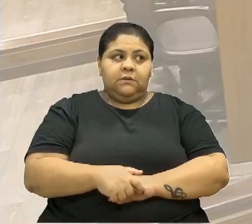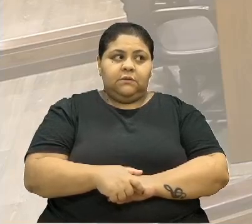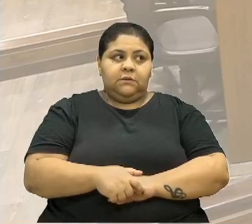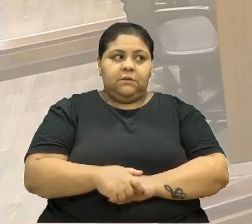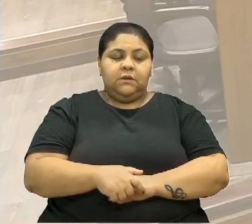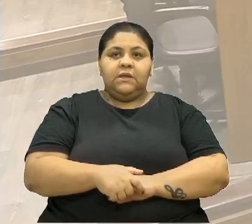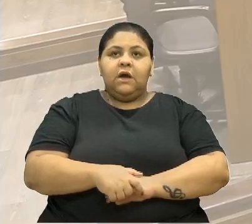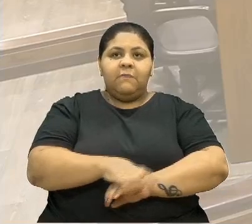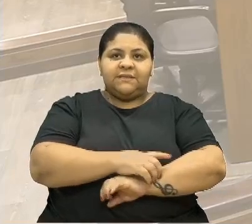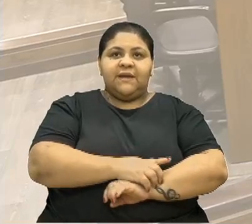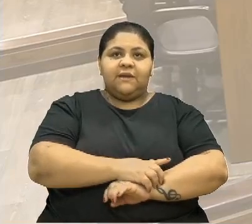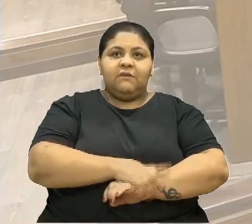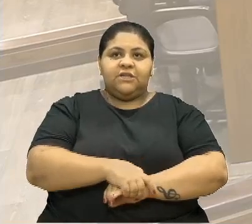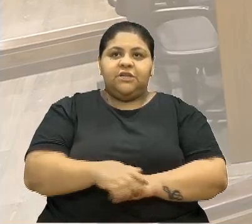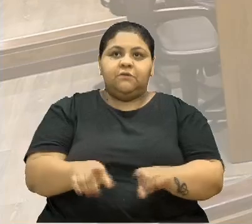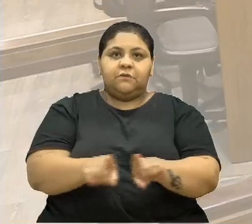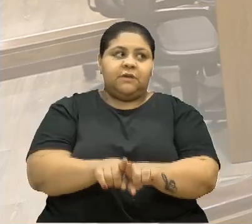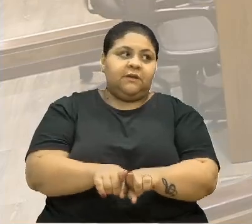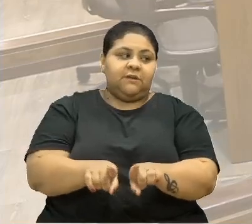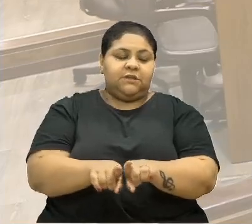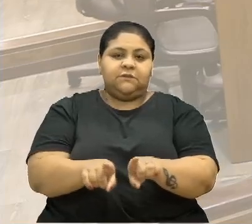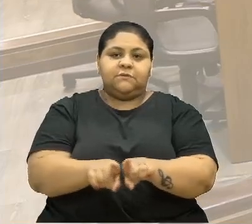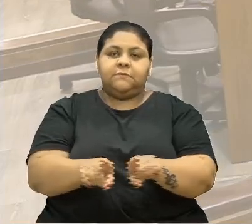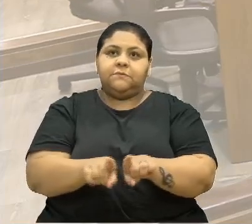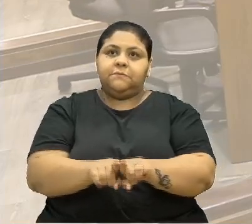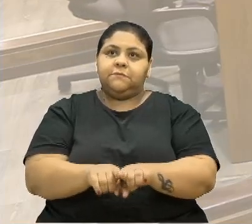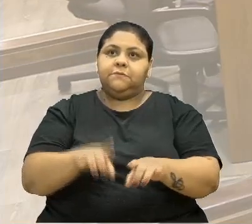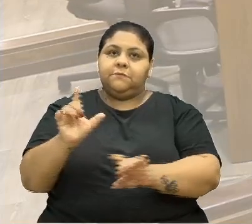Com a palavra, vereador Lucas Carenhato.